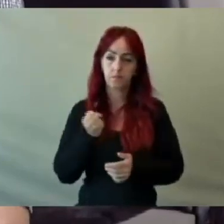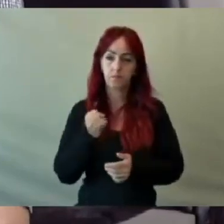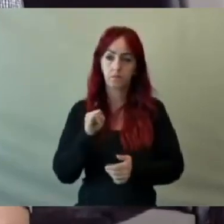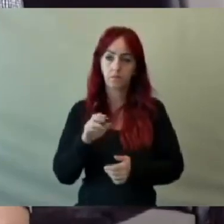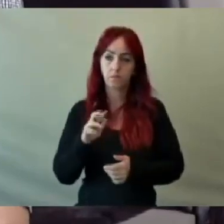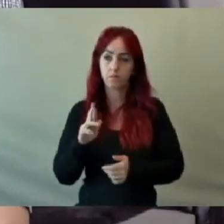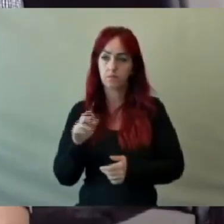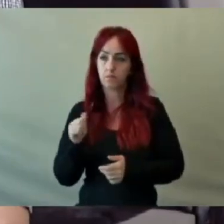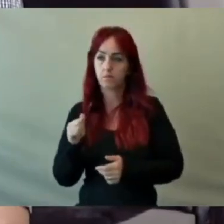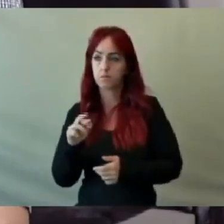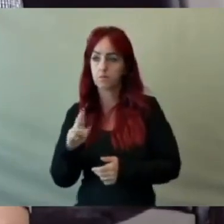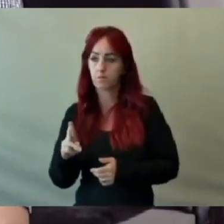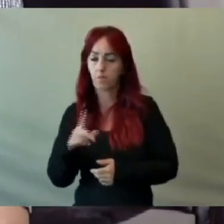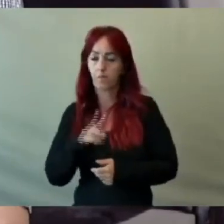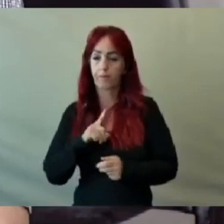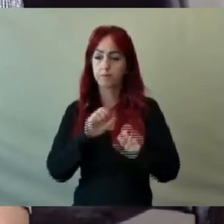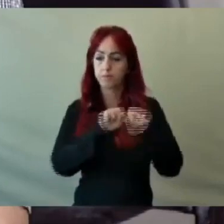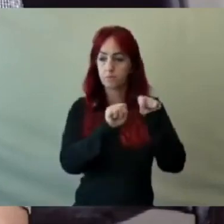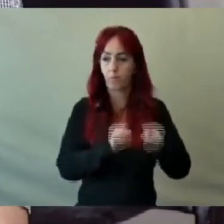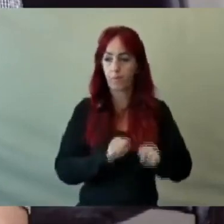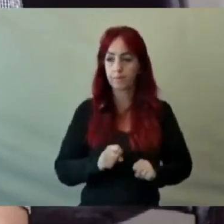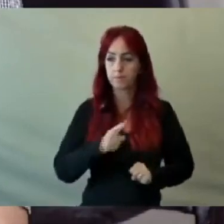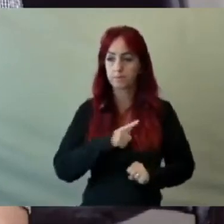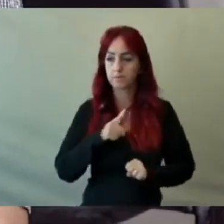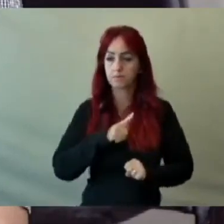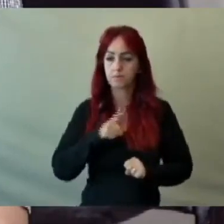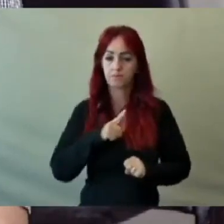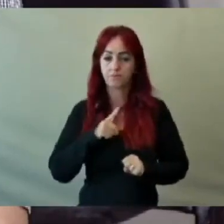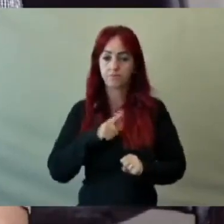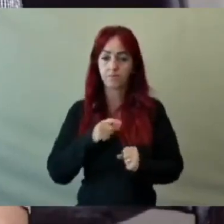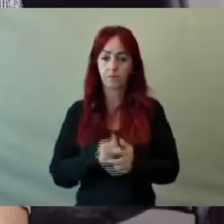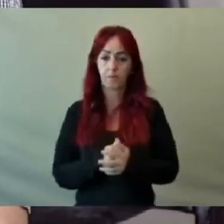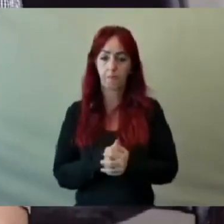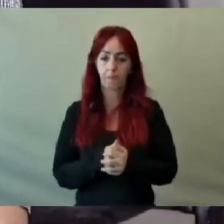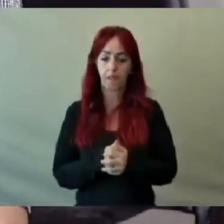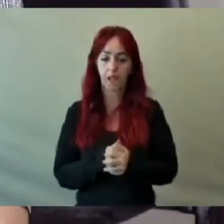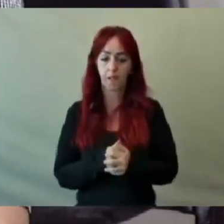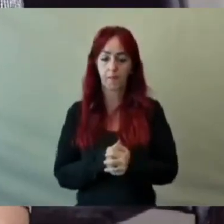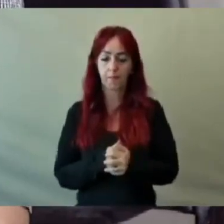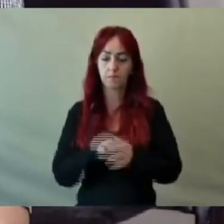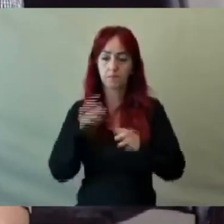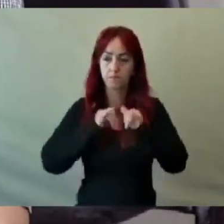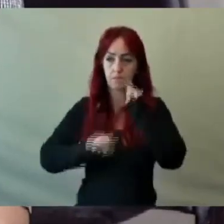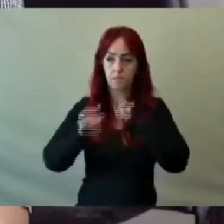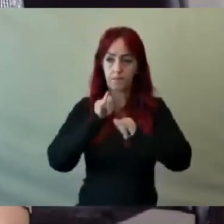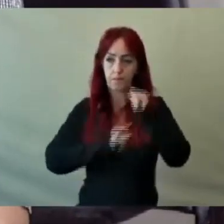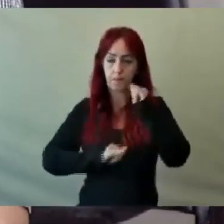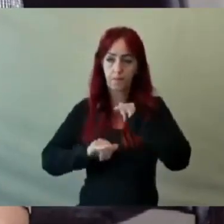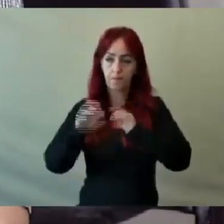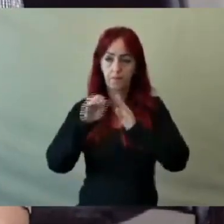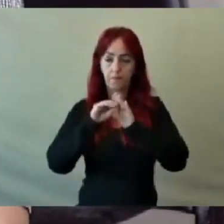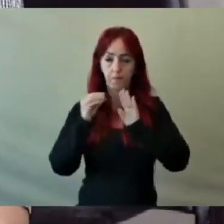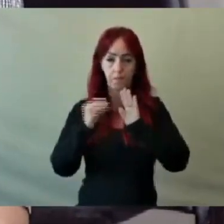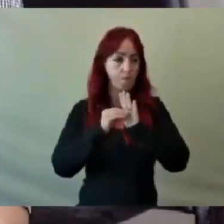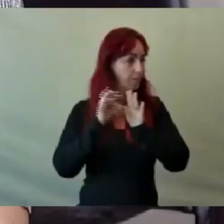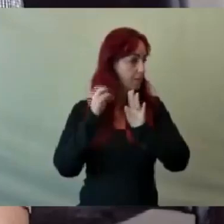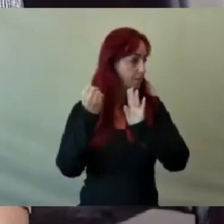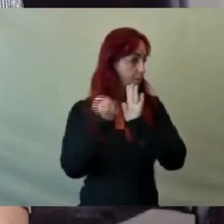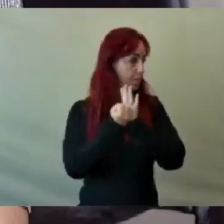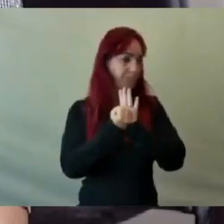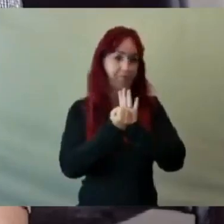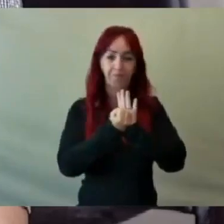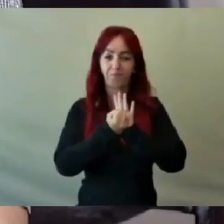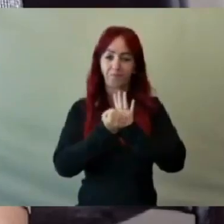como objetivo informatizar o registro de atendimento ao usuário do SUS. Ação de apoio, regulação,